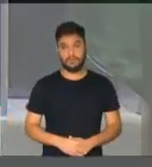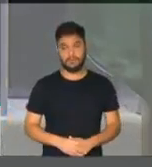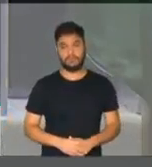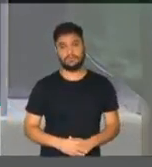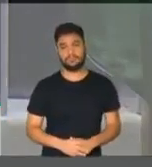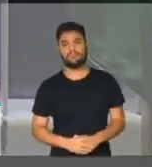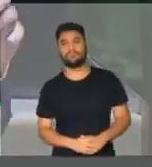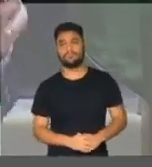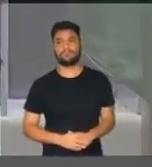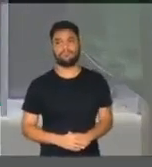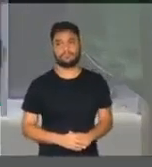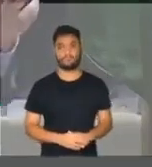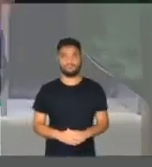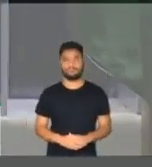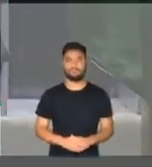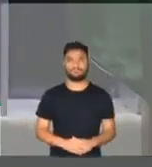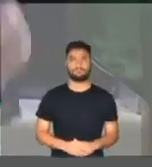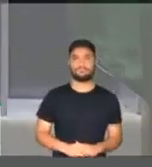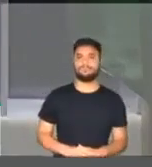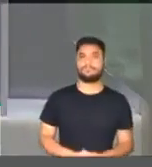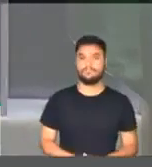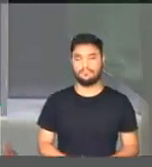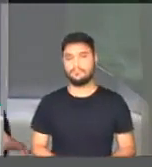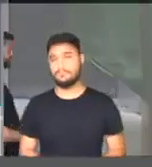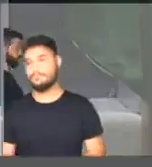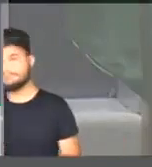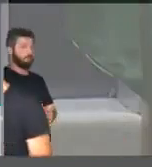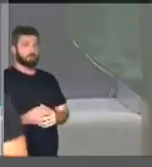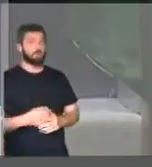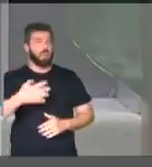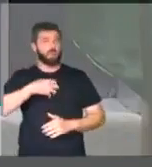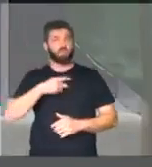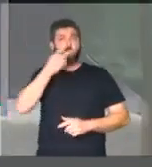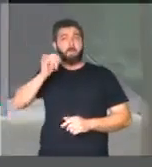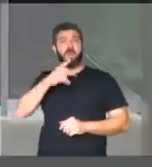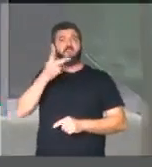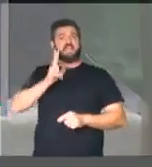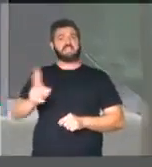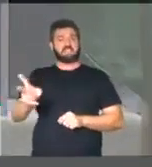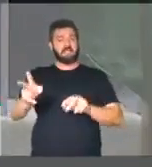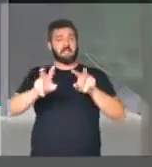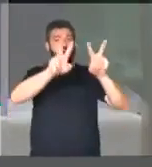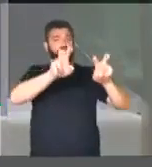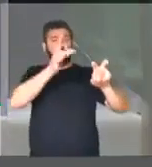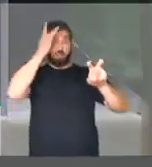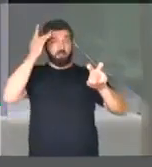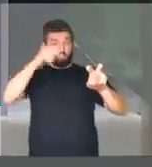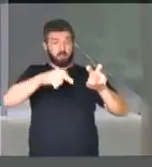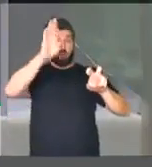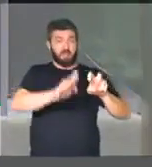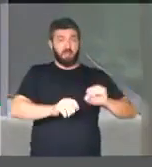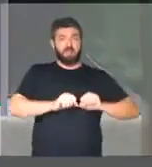vagabundagem é a forma que o papai sempre se referiu àqueles que defendem neste